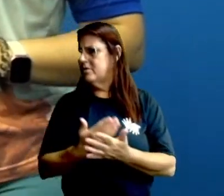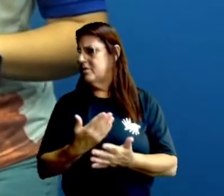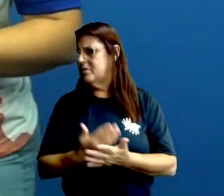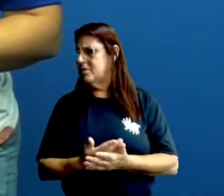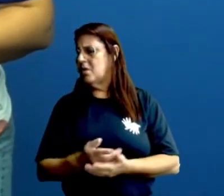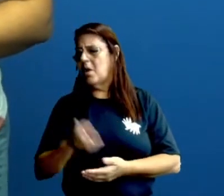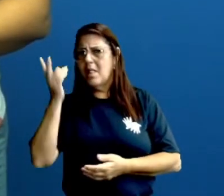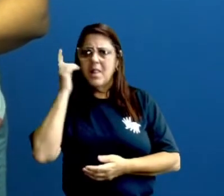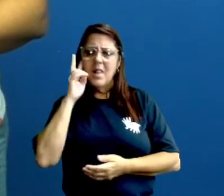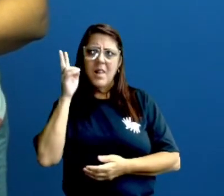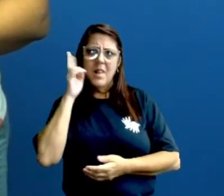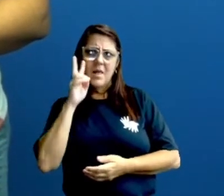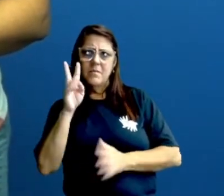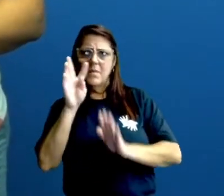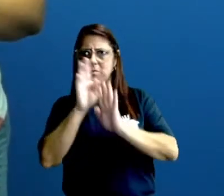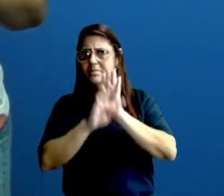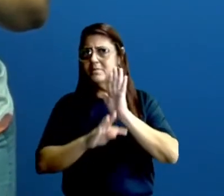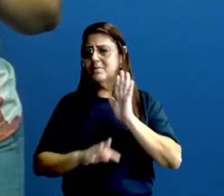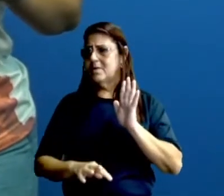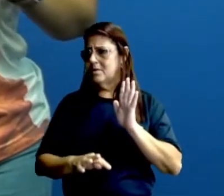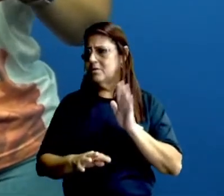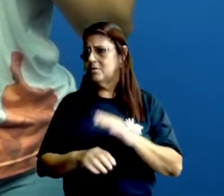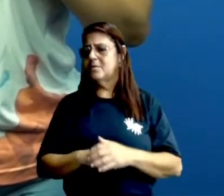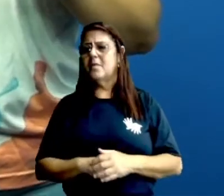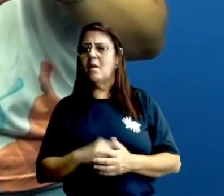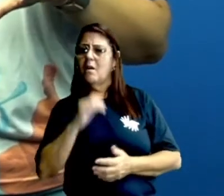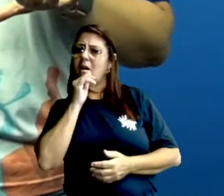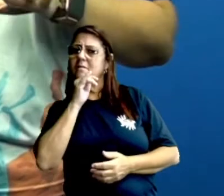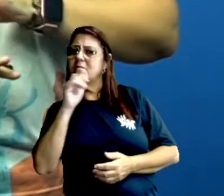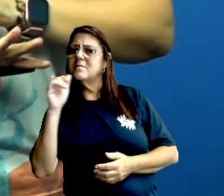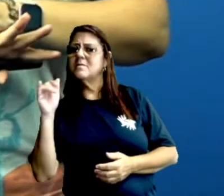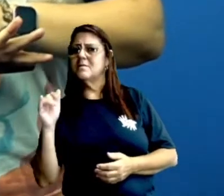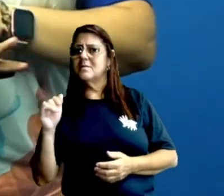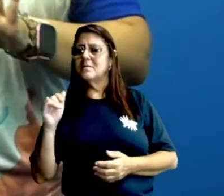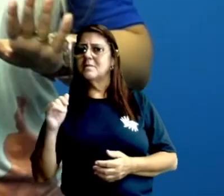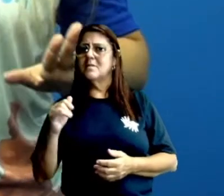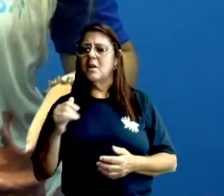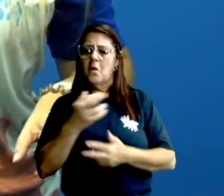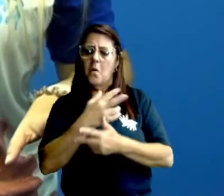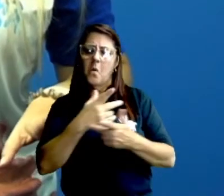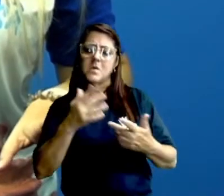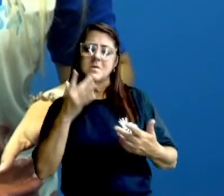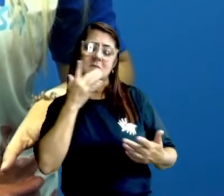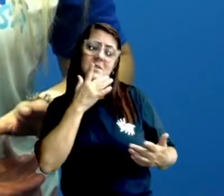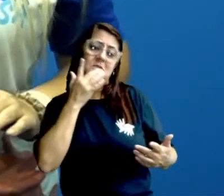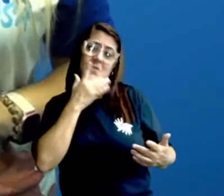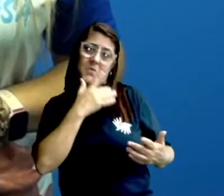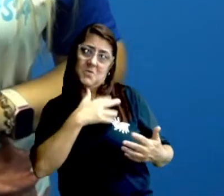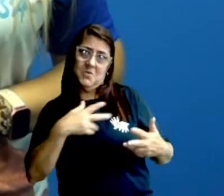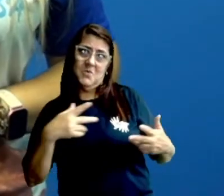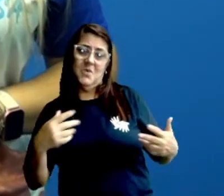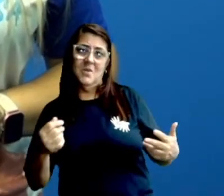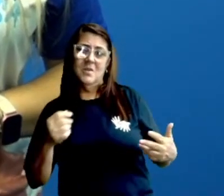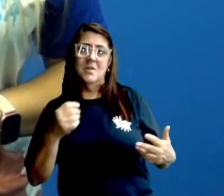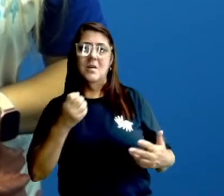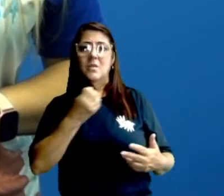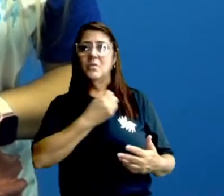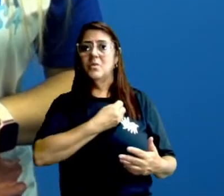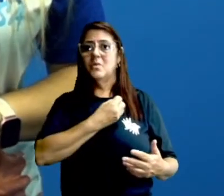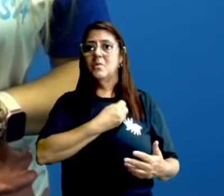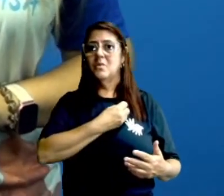estudou? Quem lembra desse texto aqui? Que eu disse para vocês que foi na aula que a gente falou de coisas bem gostosas, né? Foi o dia da